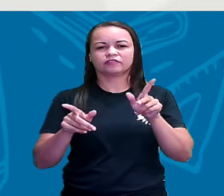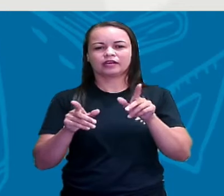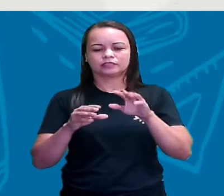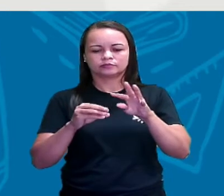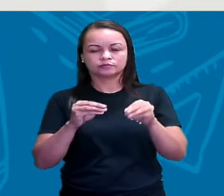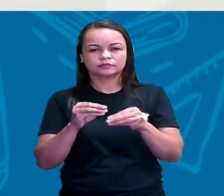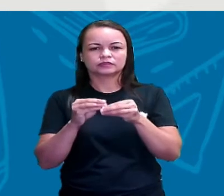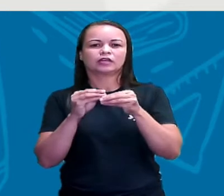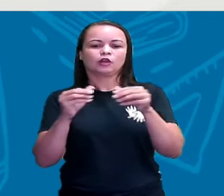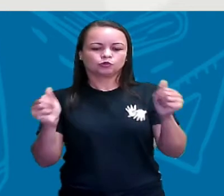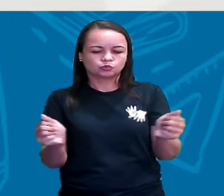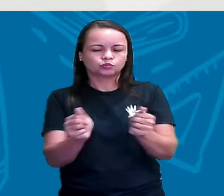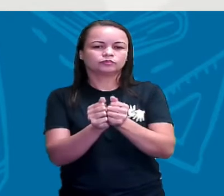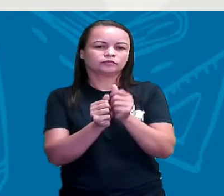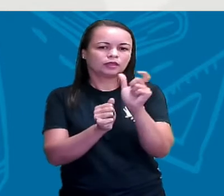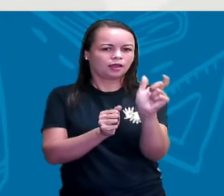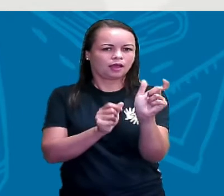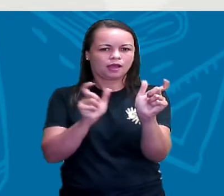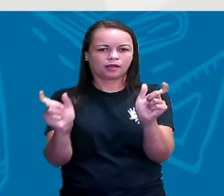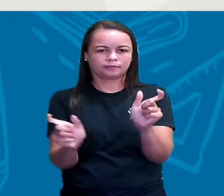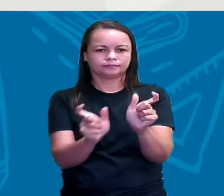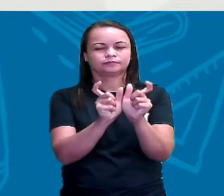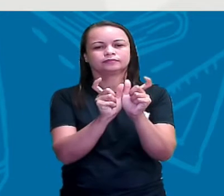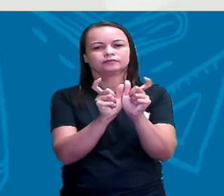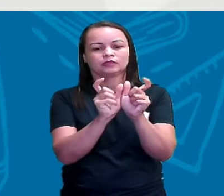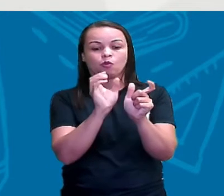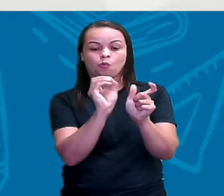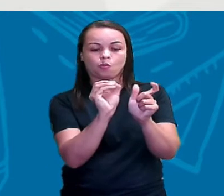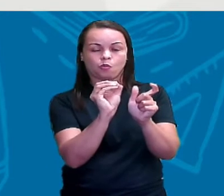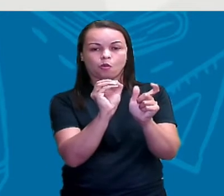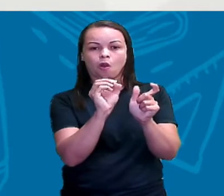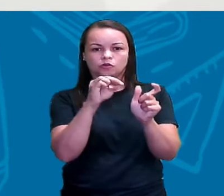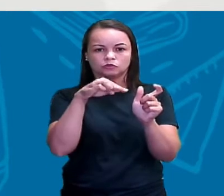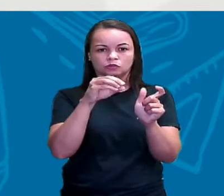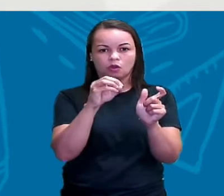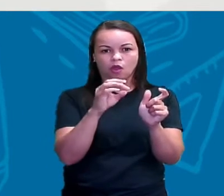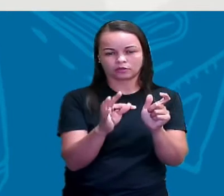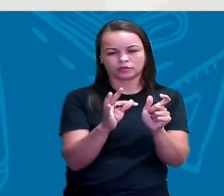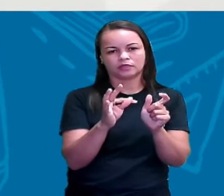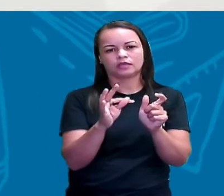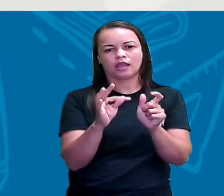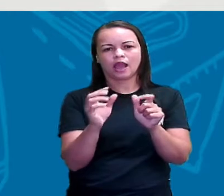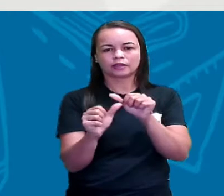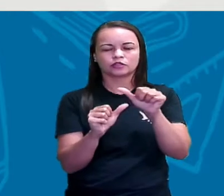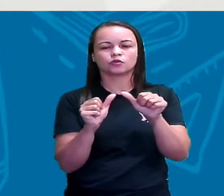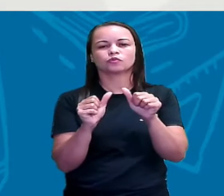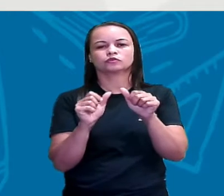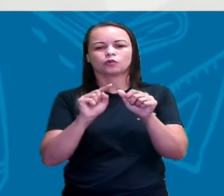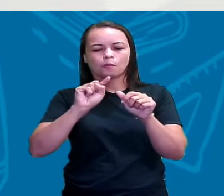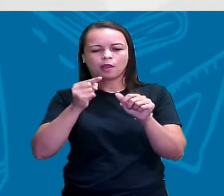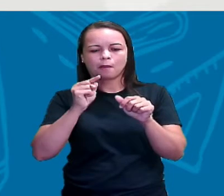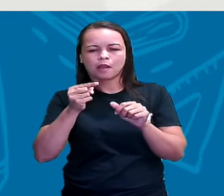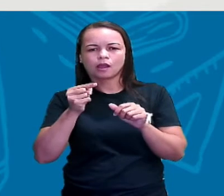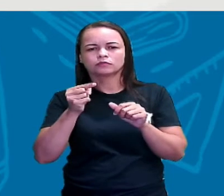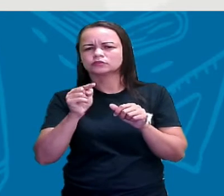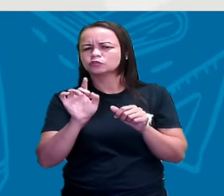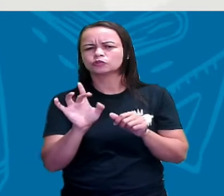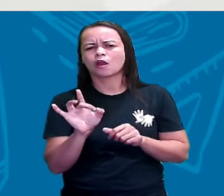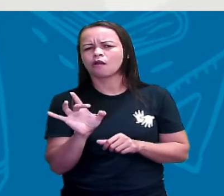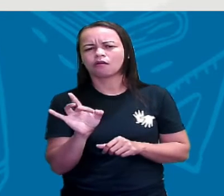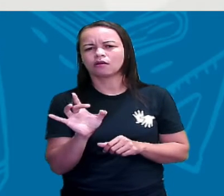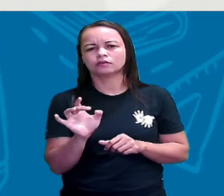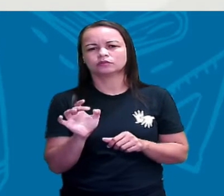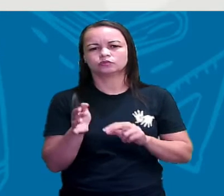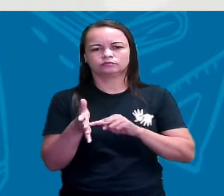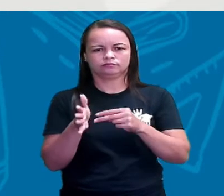contraída. É quando eu junto as duas palavrinhas, retiro o O do not e coloco aí um apóstrofo. É só isso, o